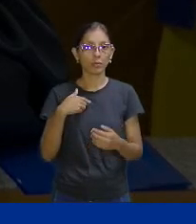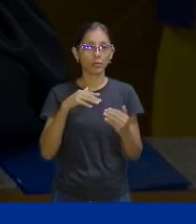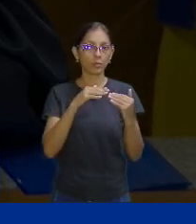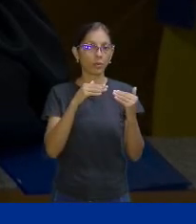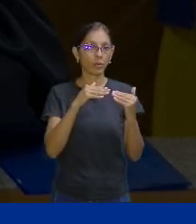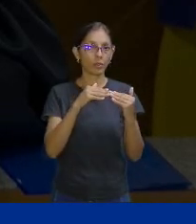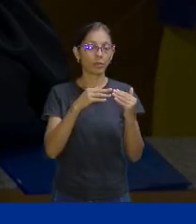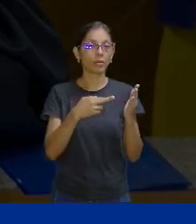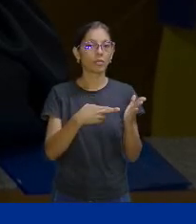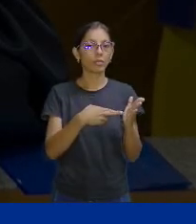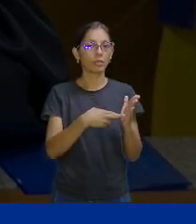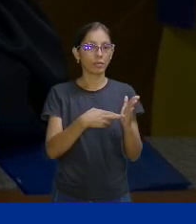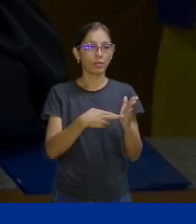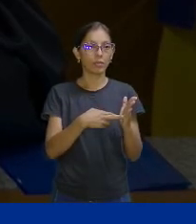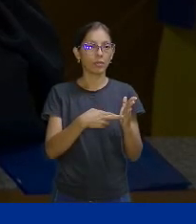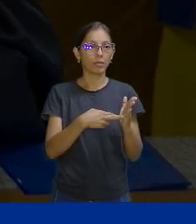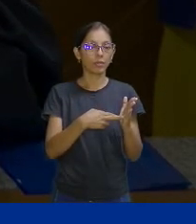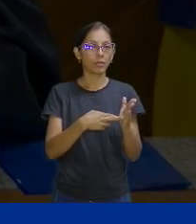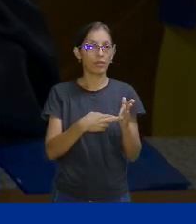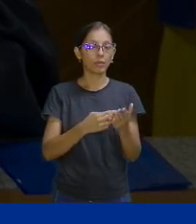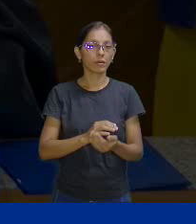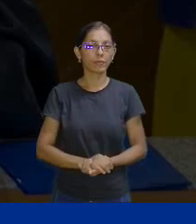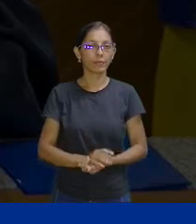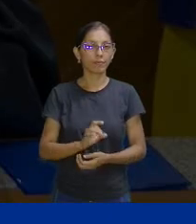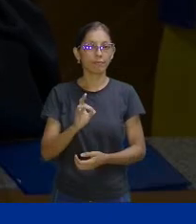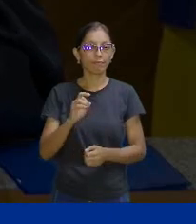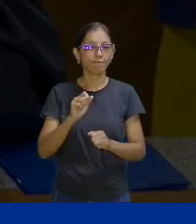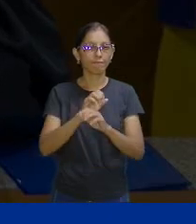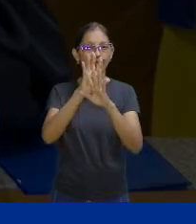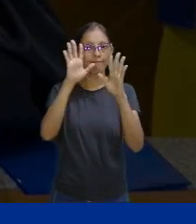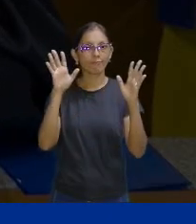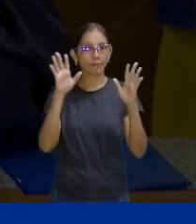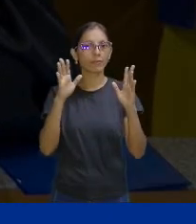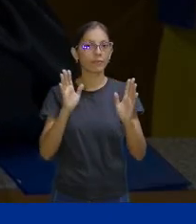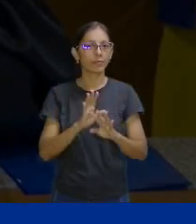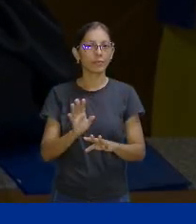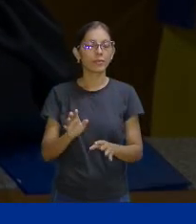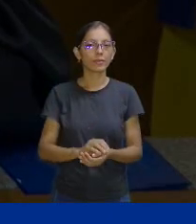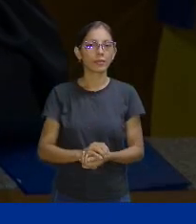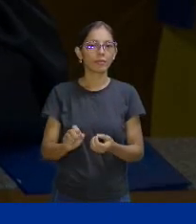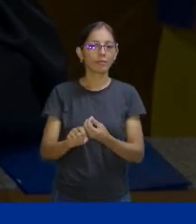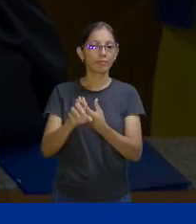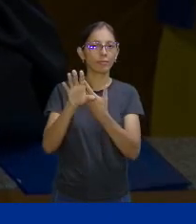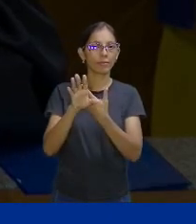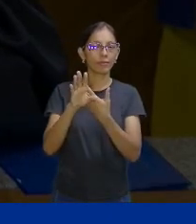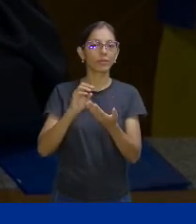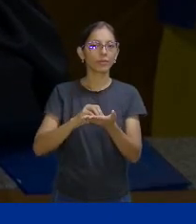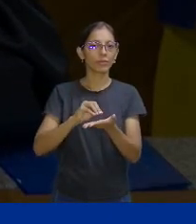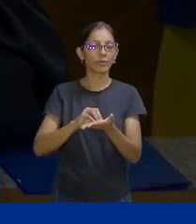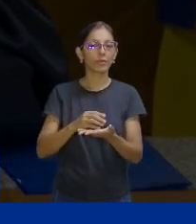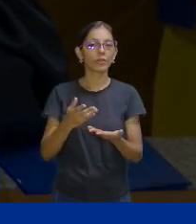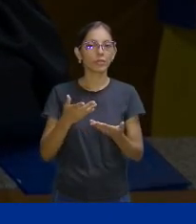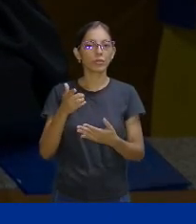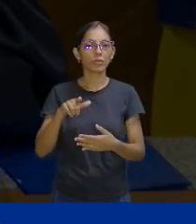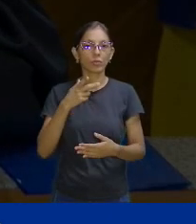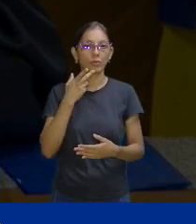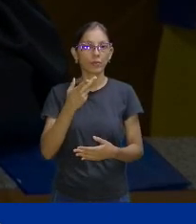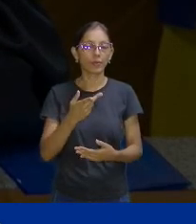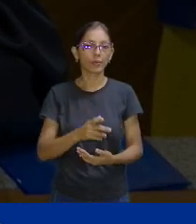relator. Então, apenas para que não fique uma opção na gravação e tal.